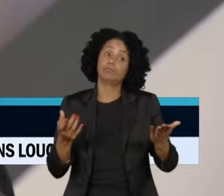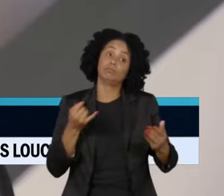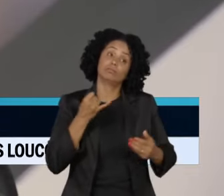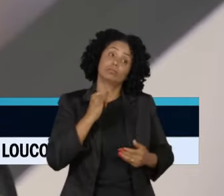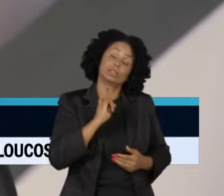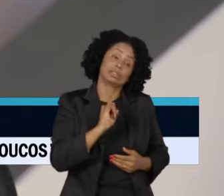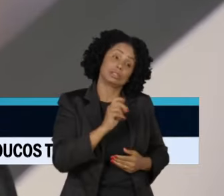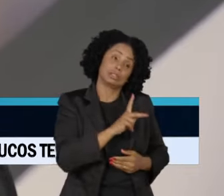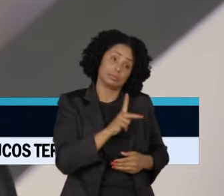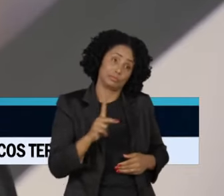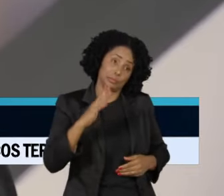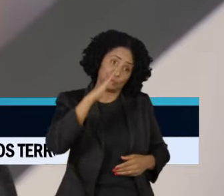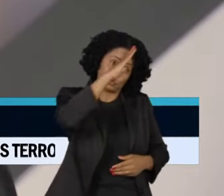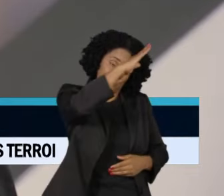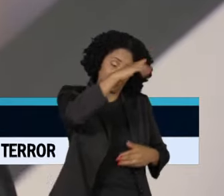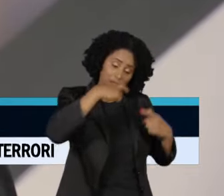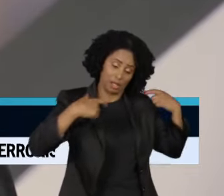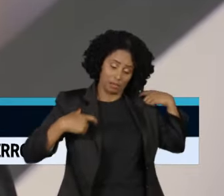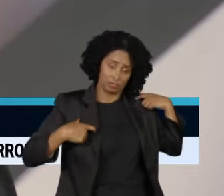isso, seria